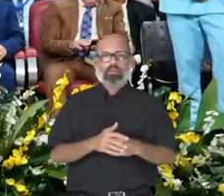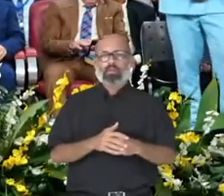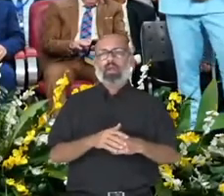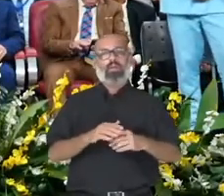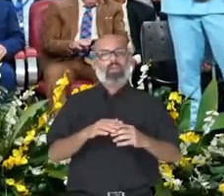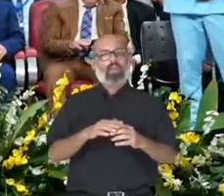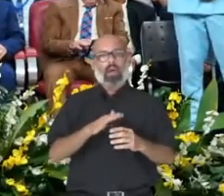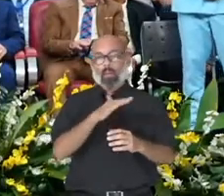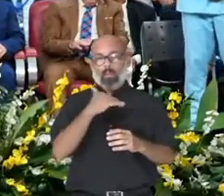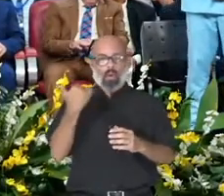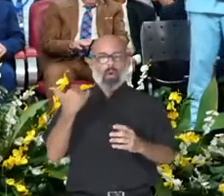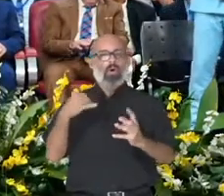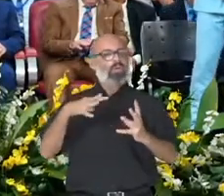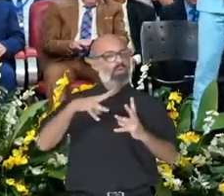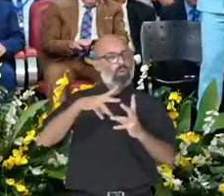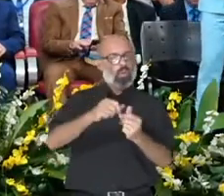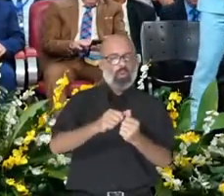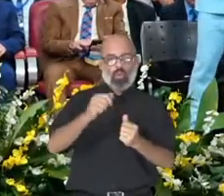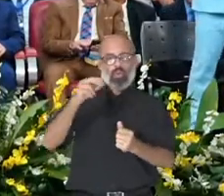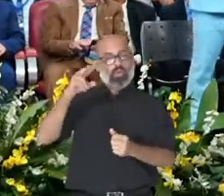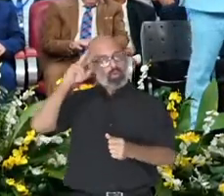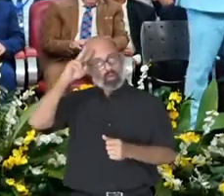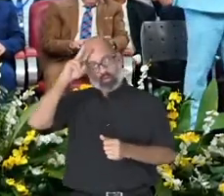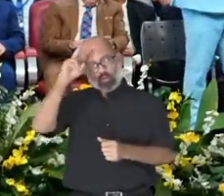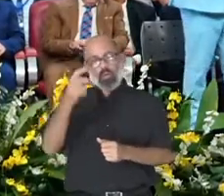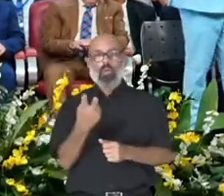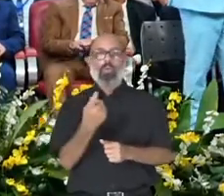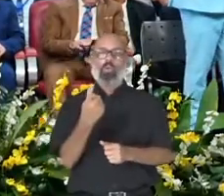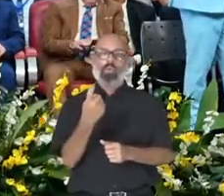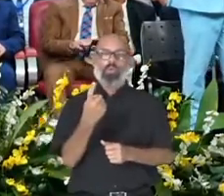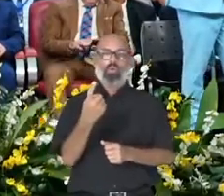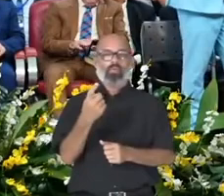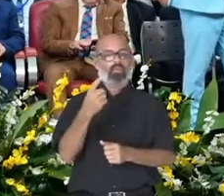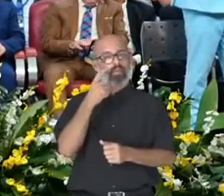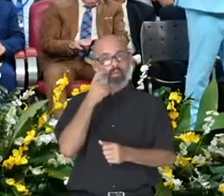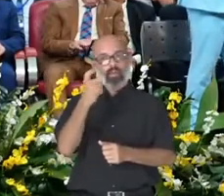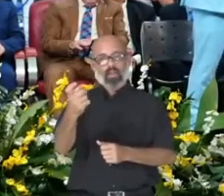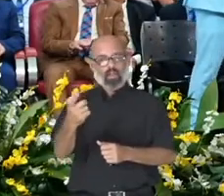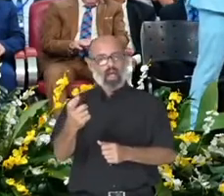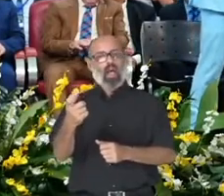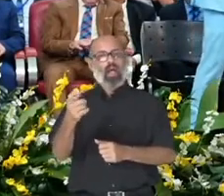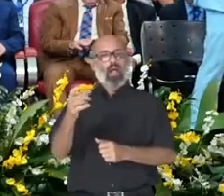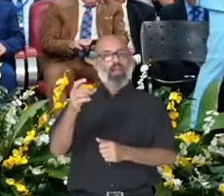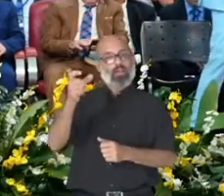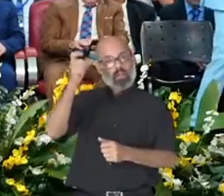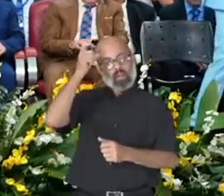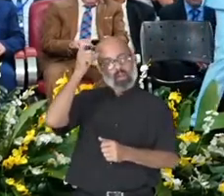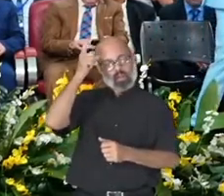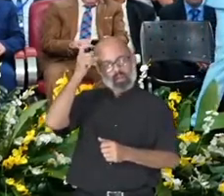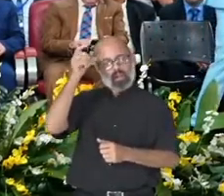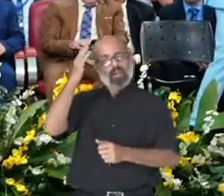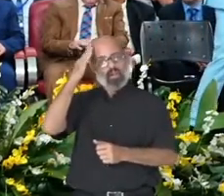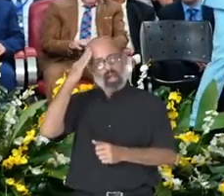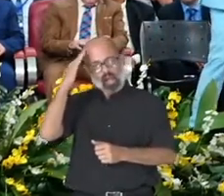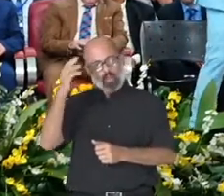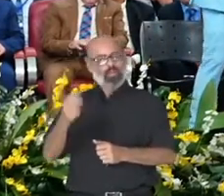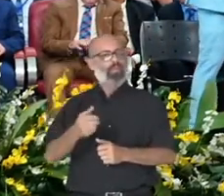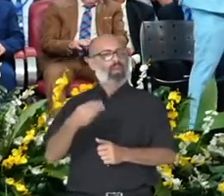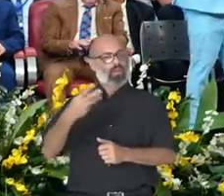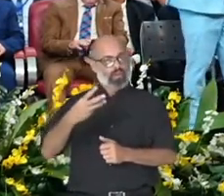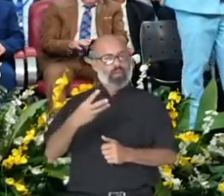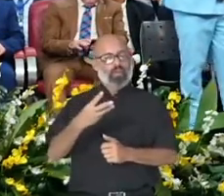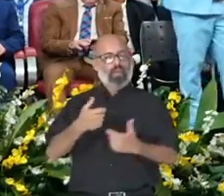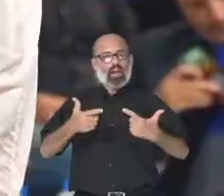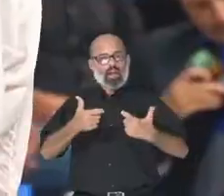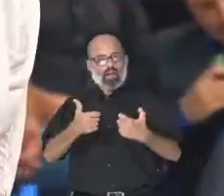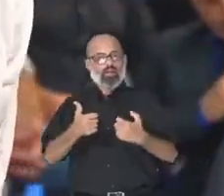que já aconteceu em toda a história. O único interessado nisso é Satanás, porque Satanás sabe que se houver uma terceira guerra mundial